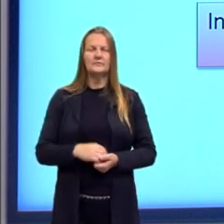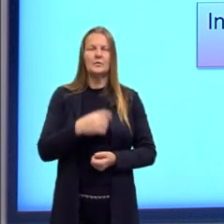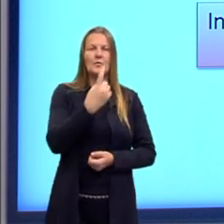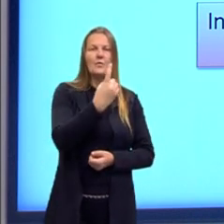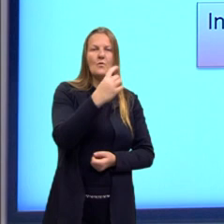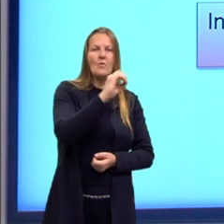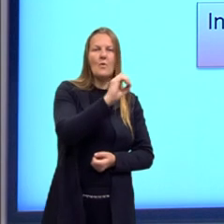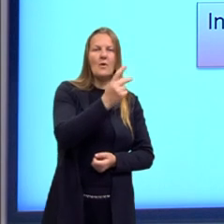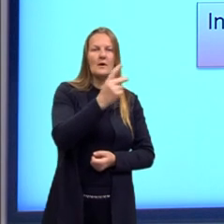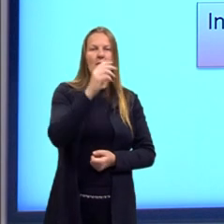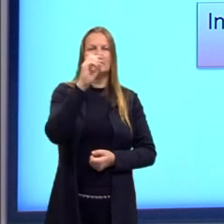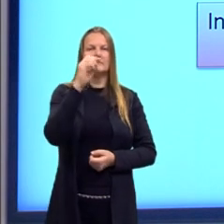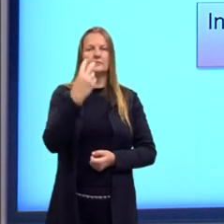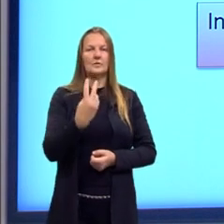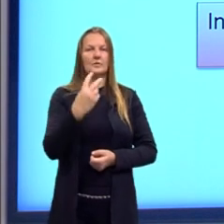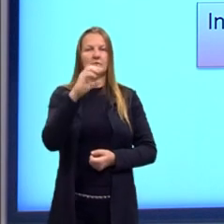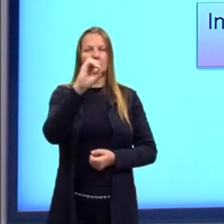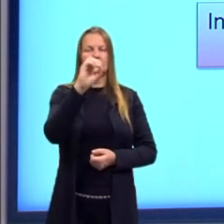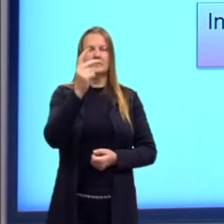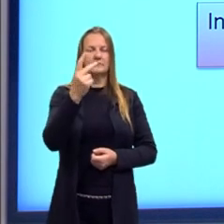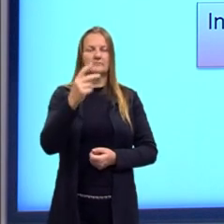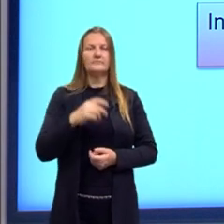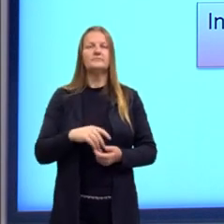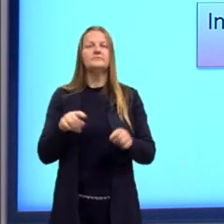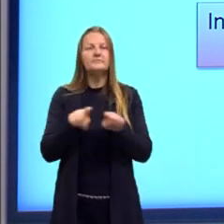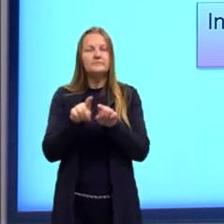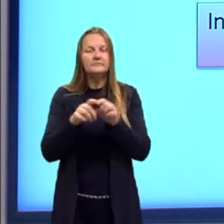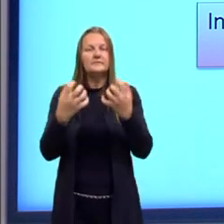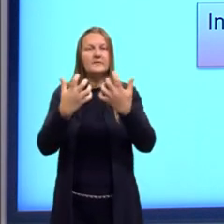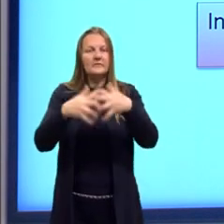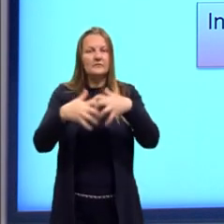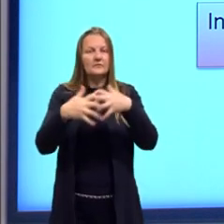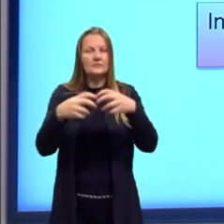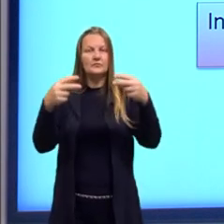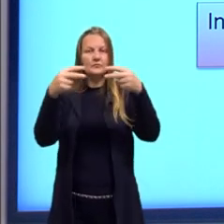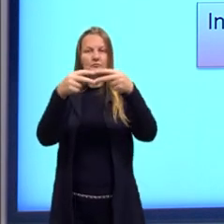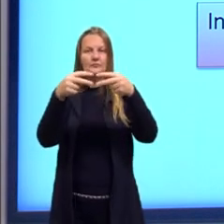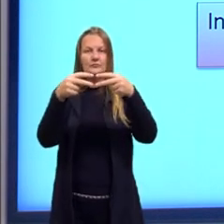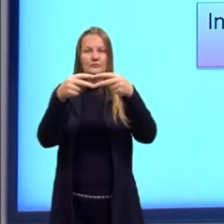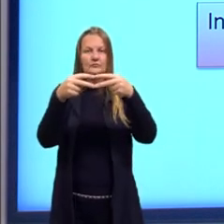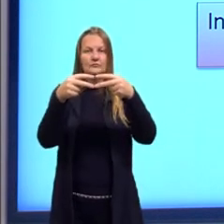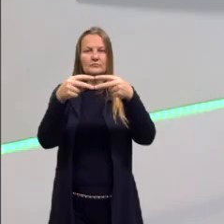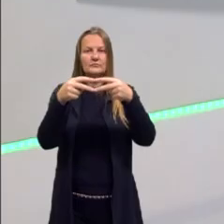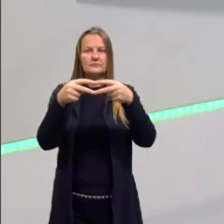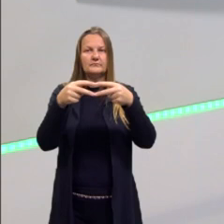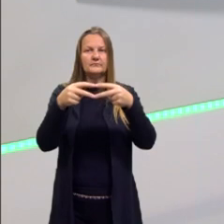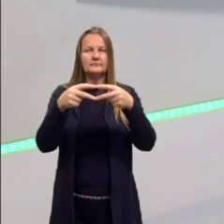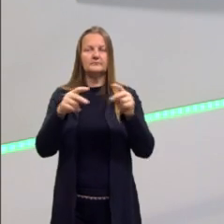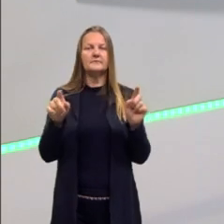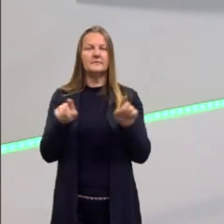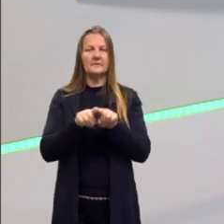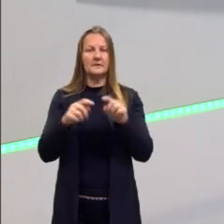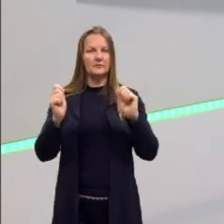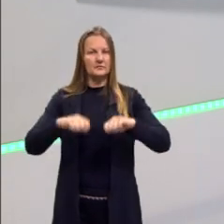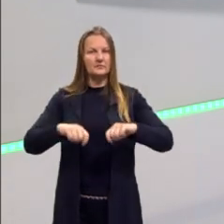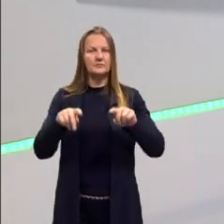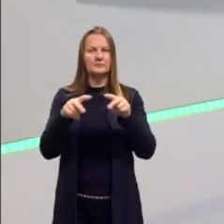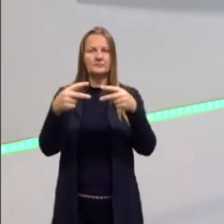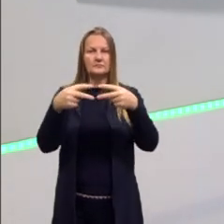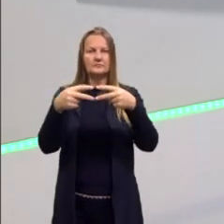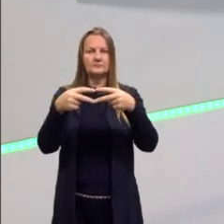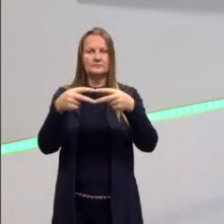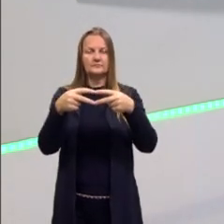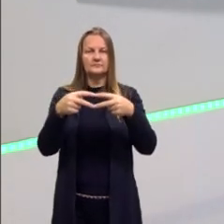12 eu tenho álcool tá hidroxila Isso também funciona para ligações duplas nessa tenho presença de duas ligações duplas